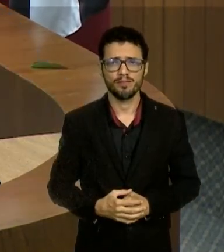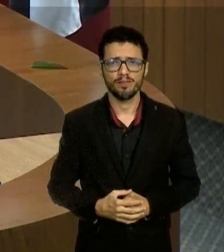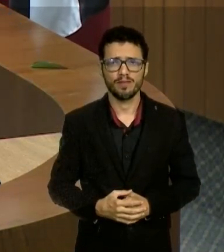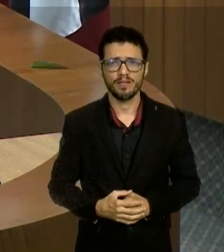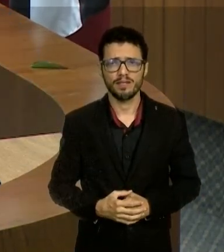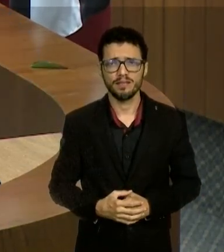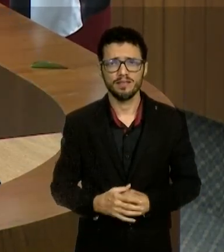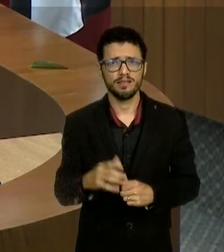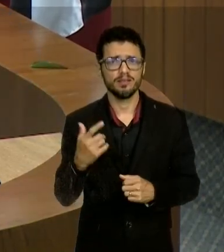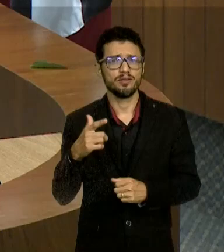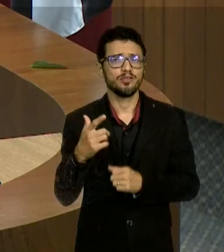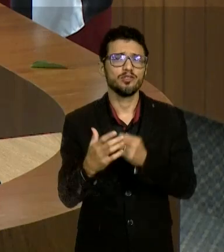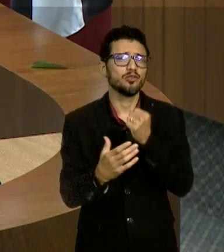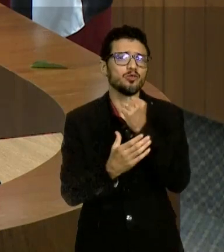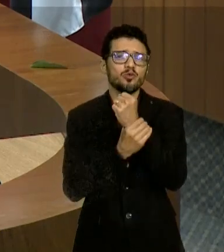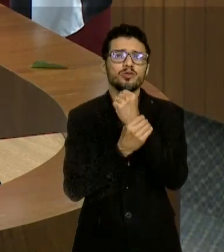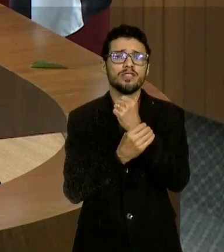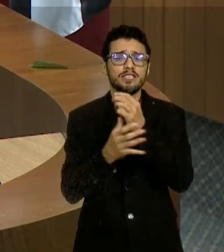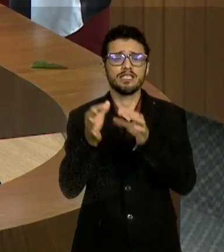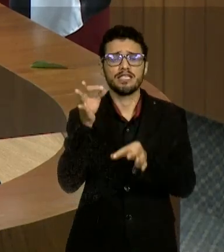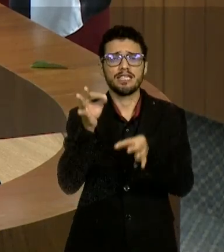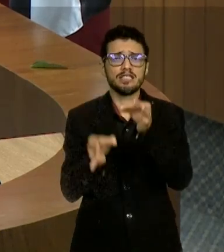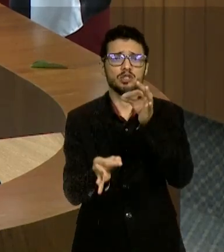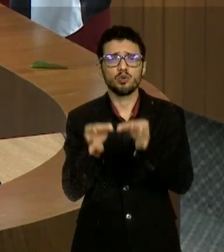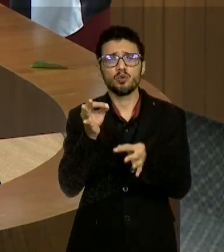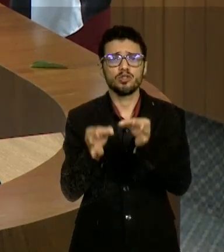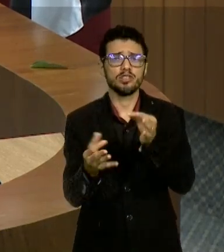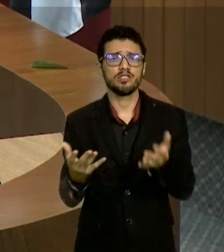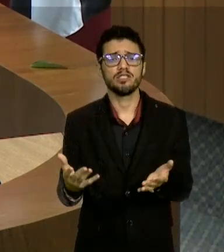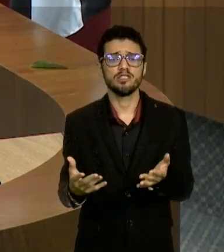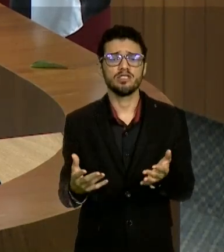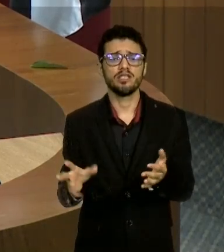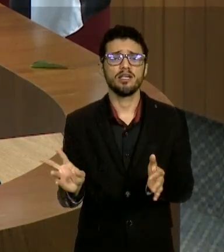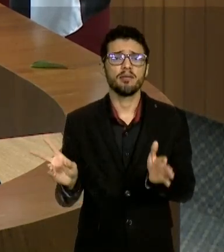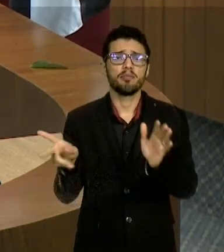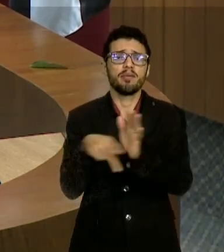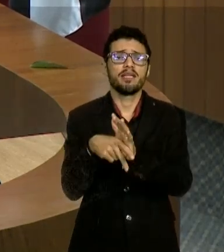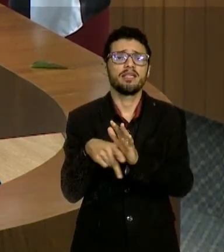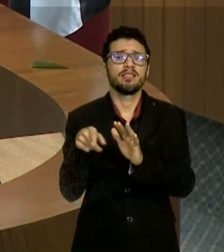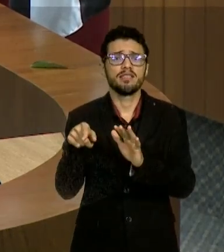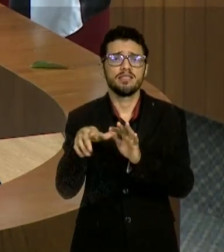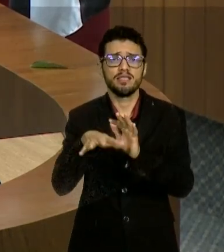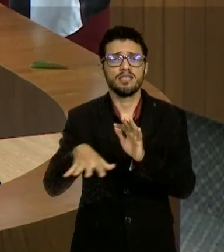jurídica quanto à posse dessas famílias e, ao mesmo tempo,